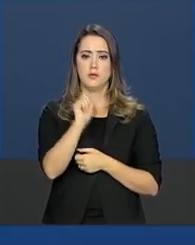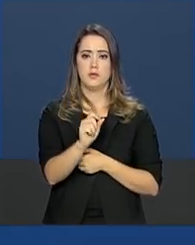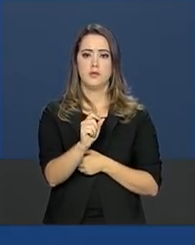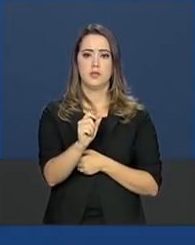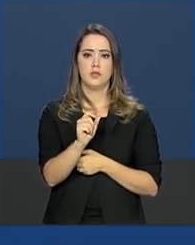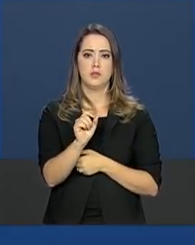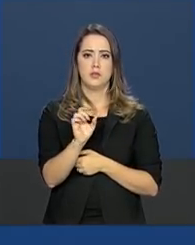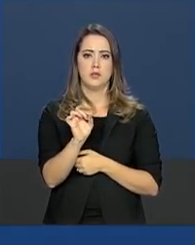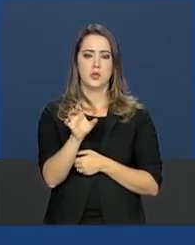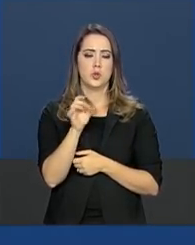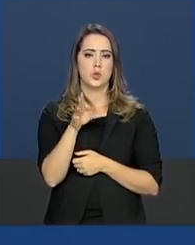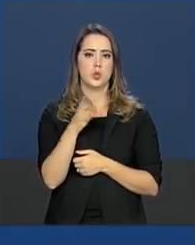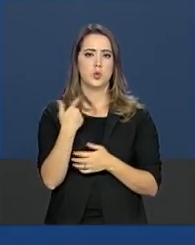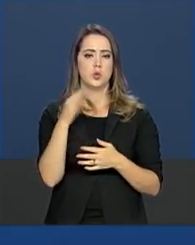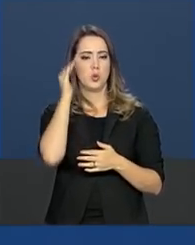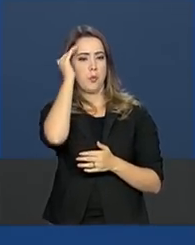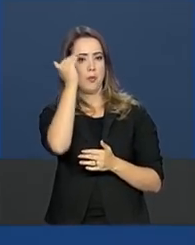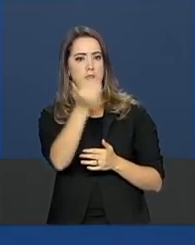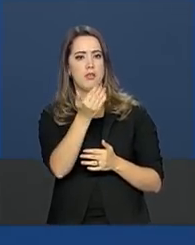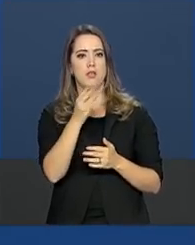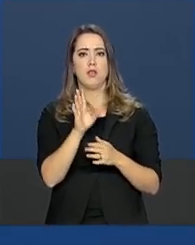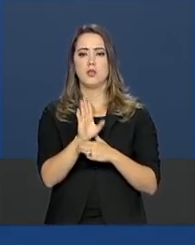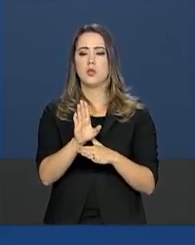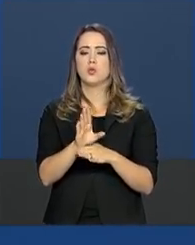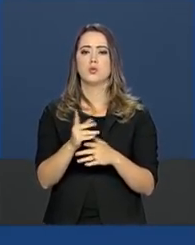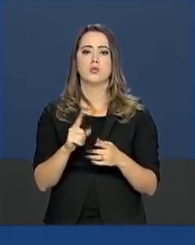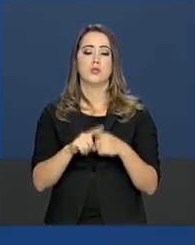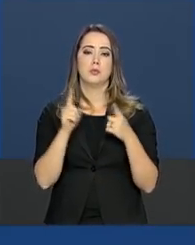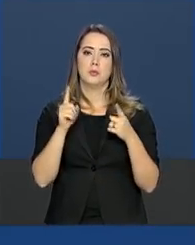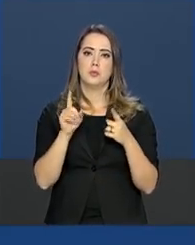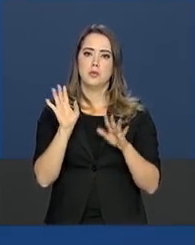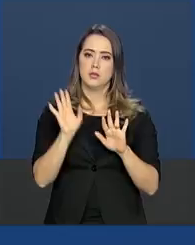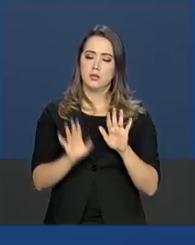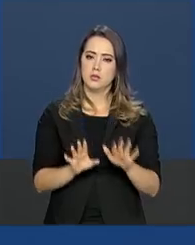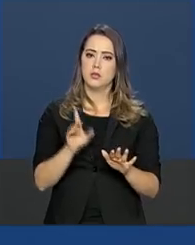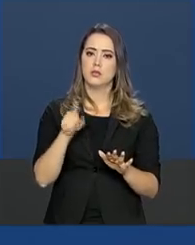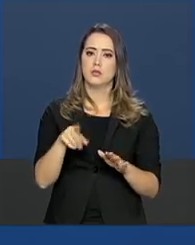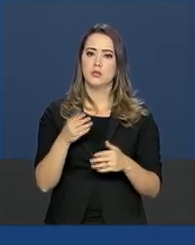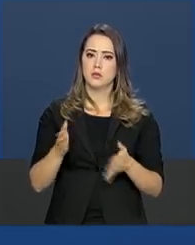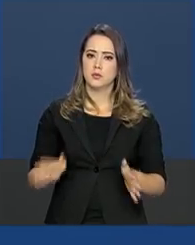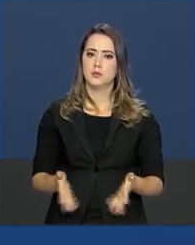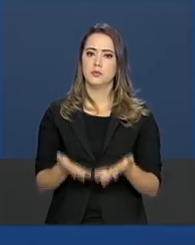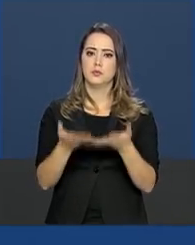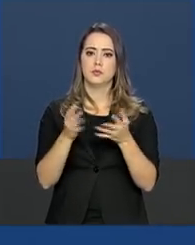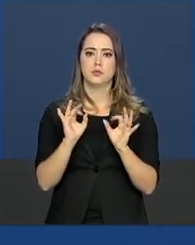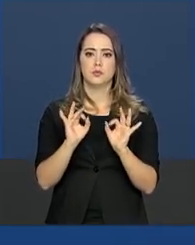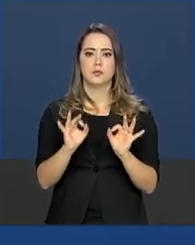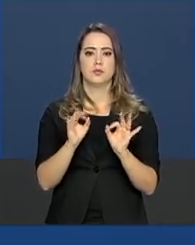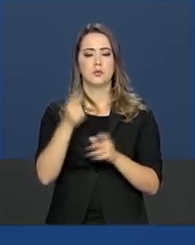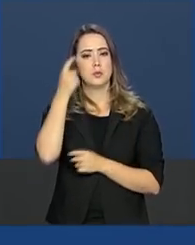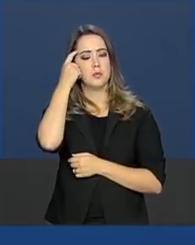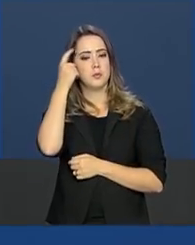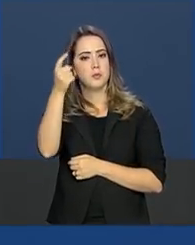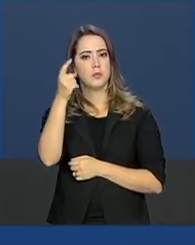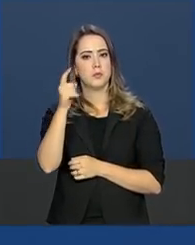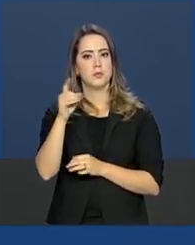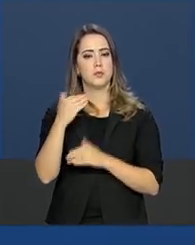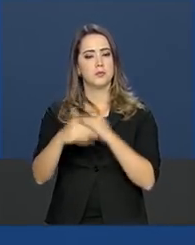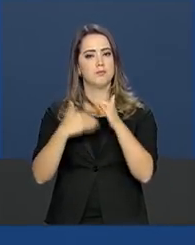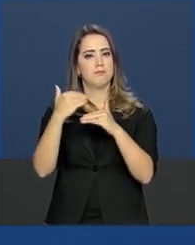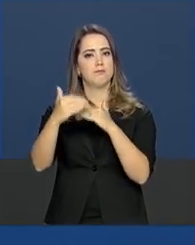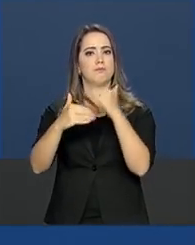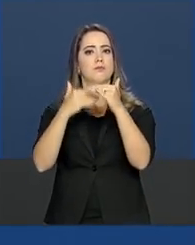é pautado por um mero assistencialista, mas é pautado exata e precisamente pela ideia da